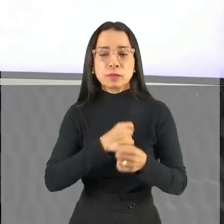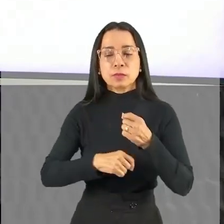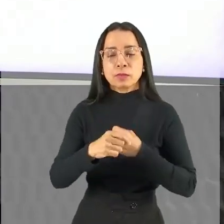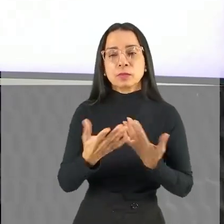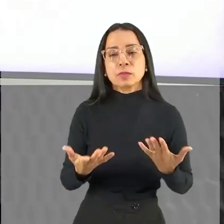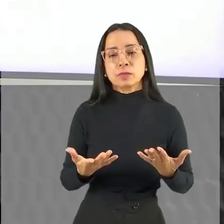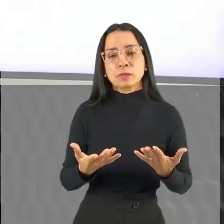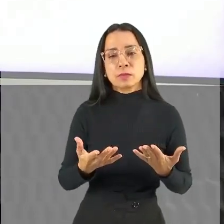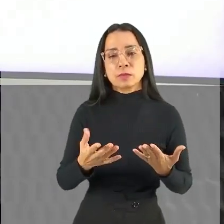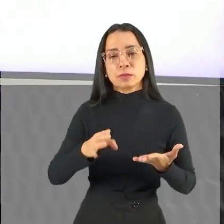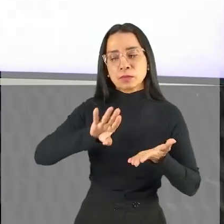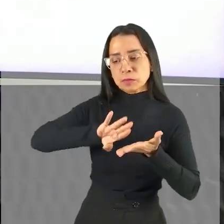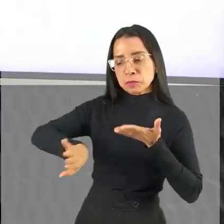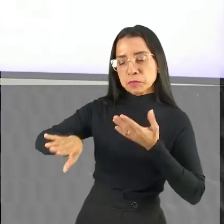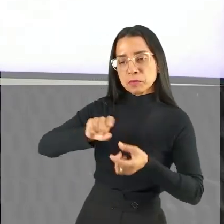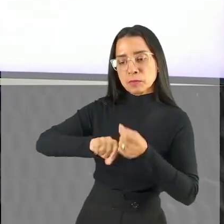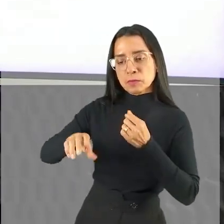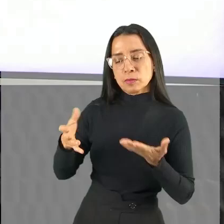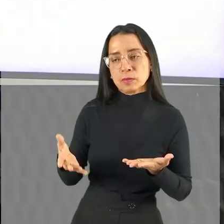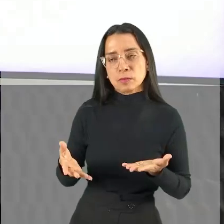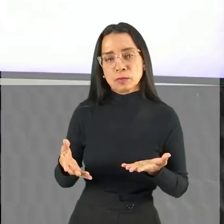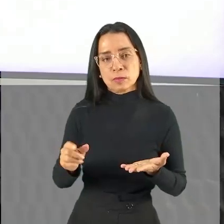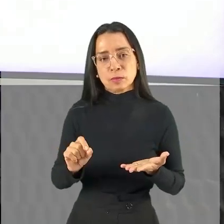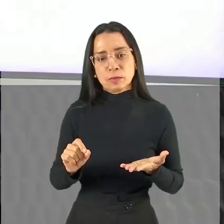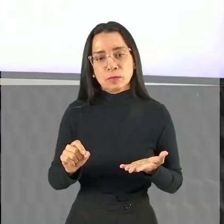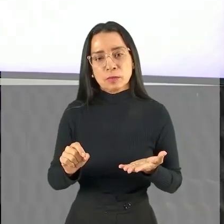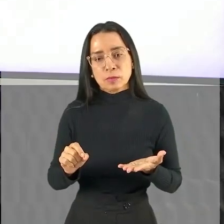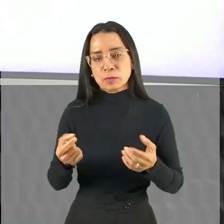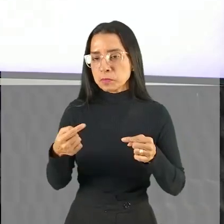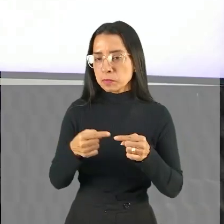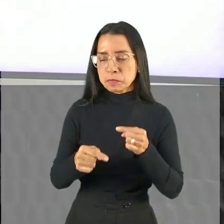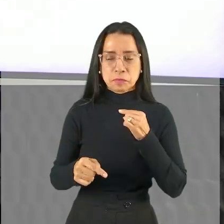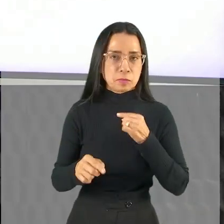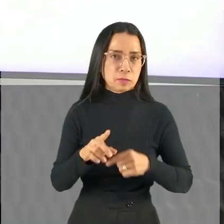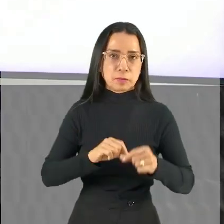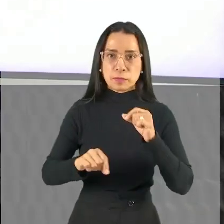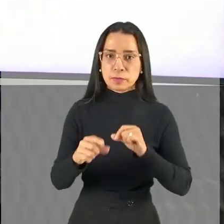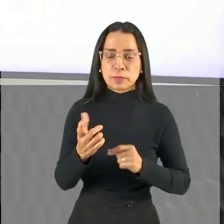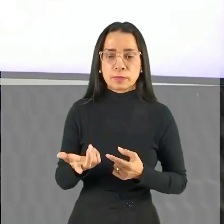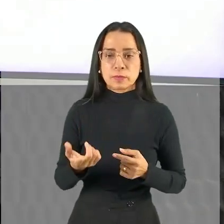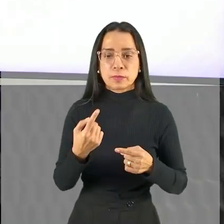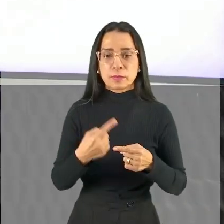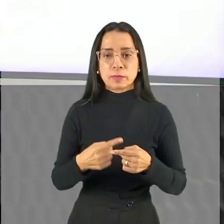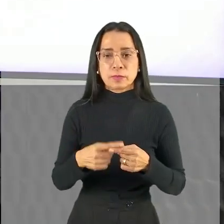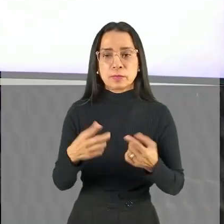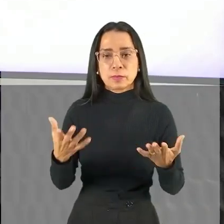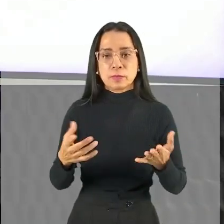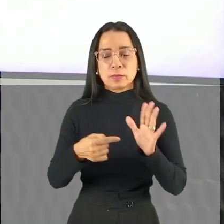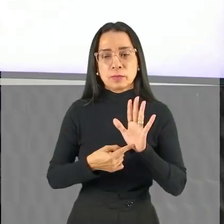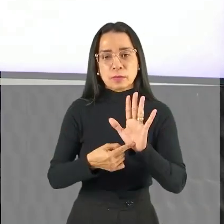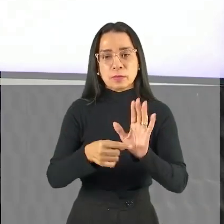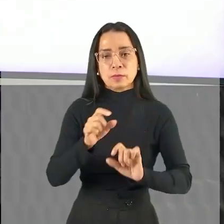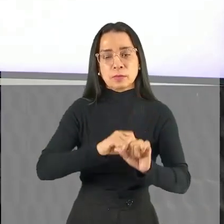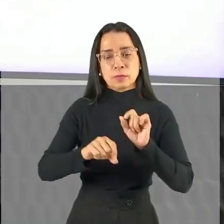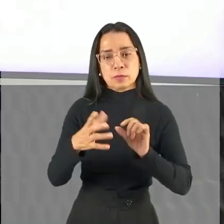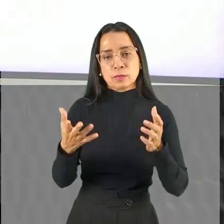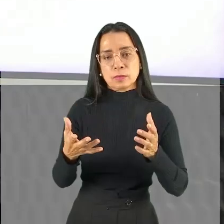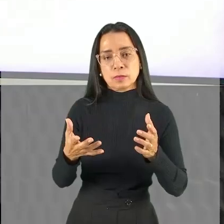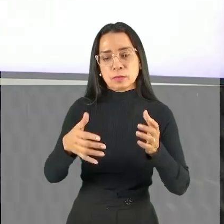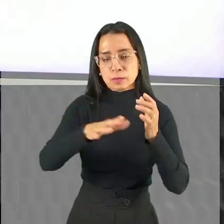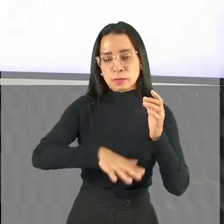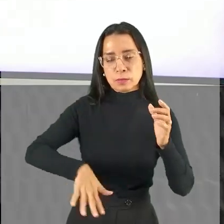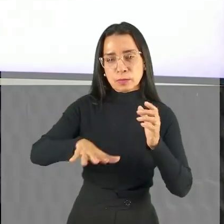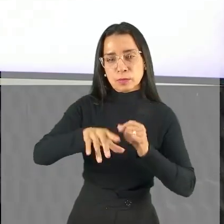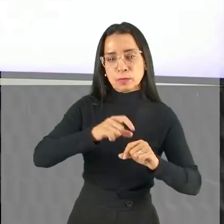assim, sai de lá, sai de perto que eu não quero saber de ti, que não tem nada a ver, até porque eu acabei de ressaltar que esse território